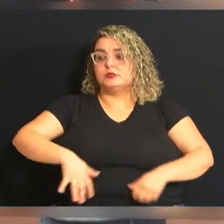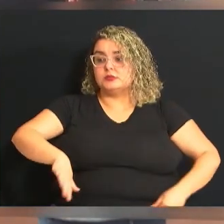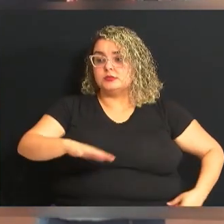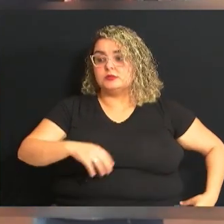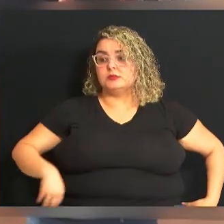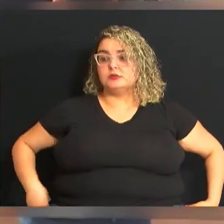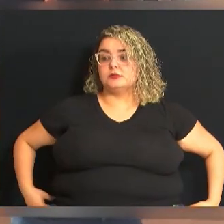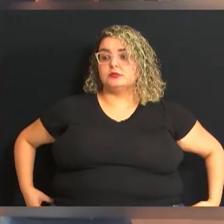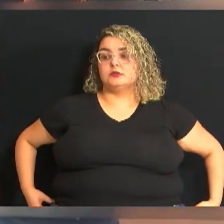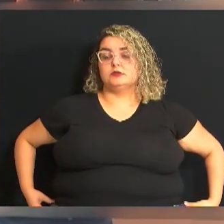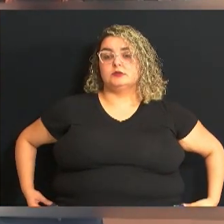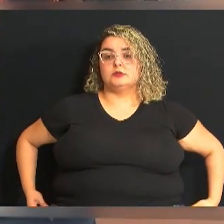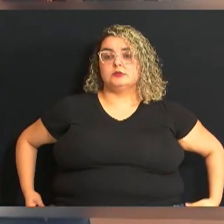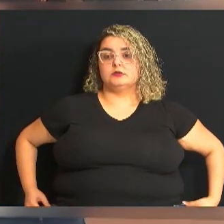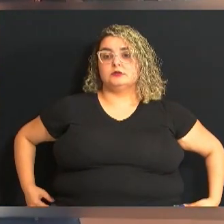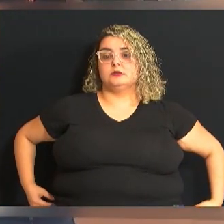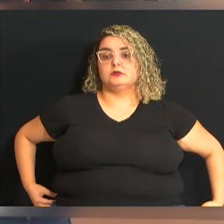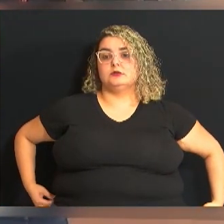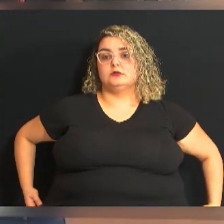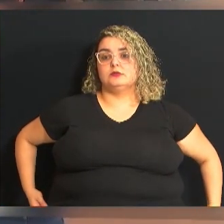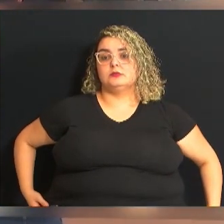eventualmente burlar uma legislação,